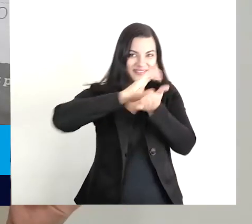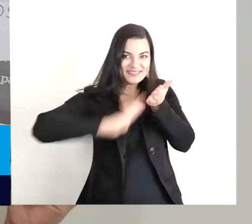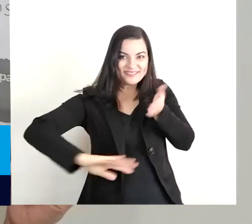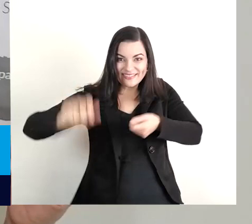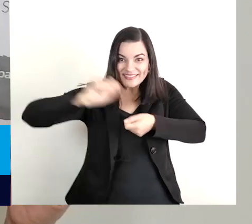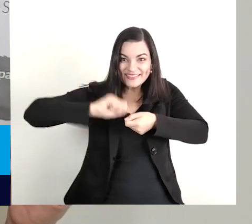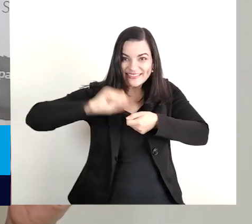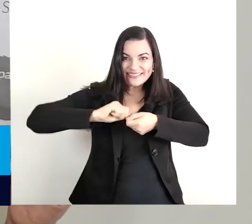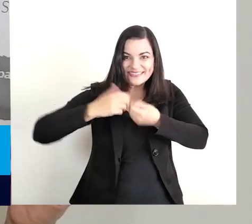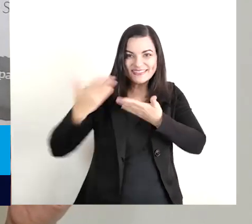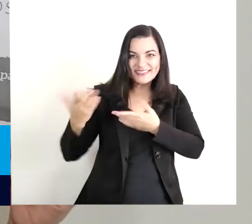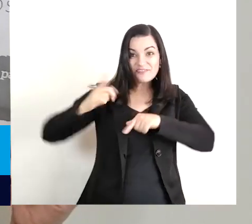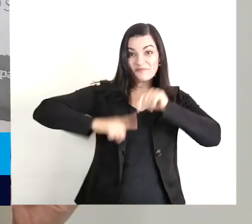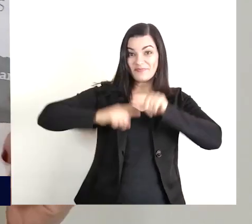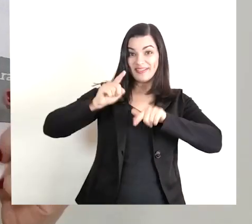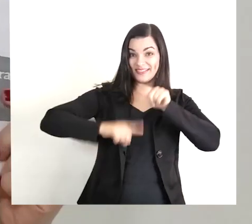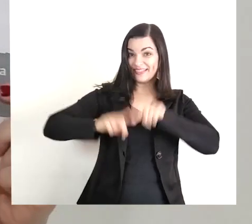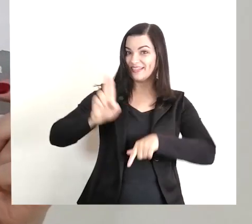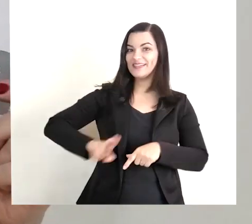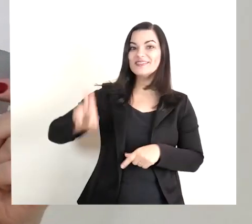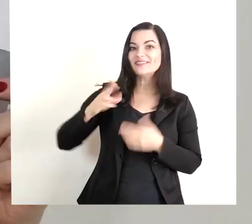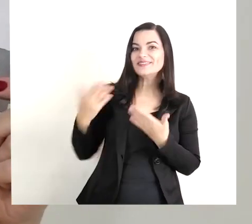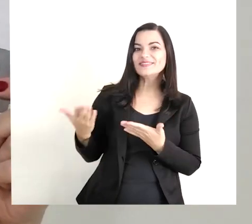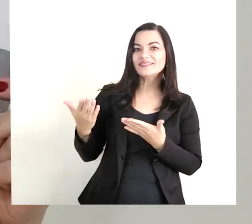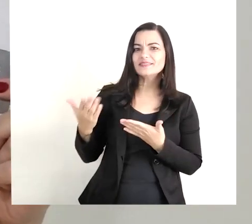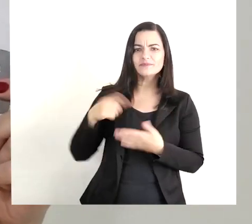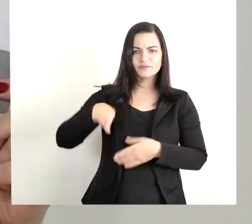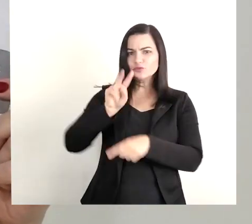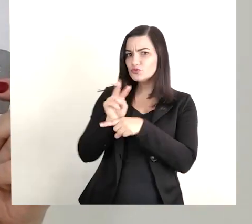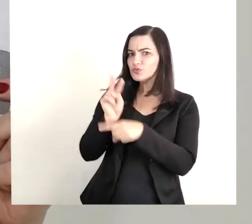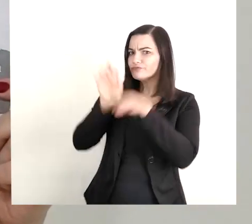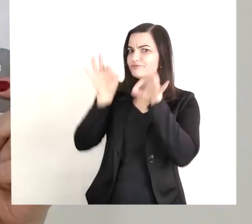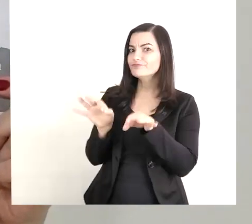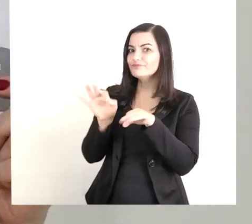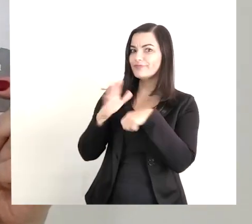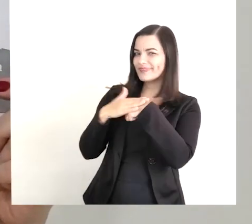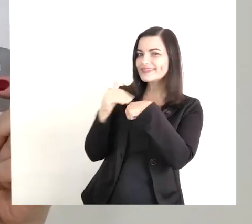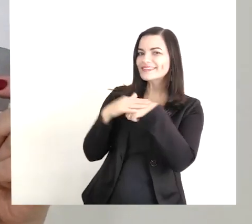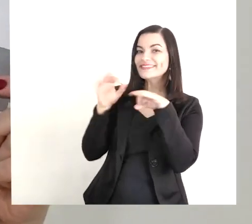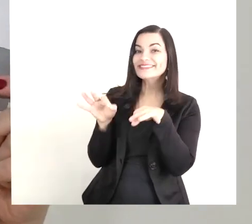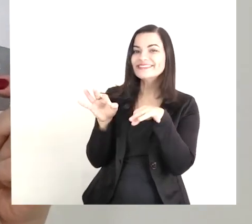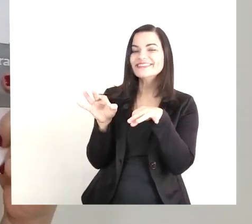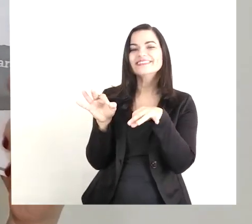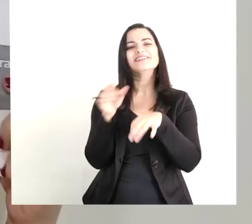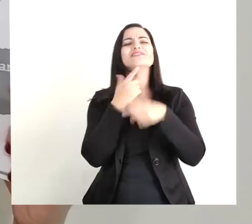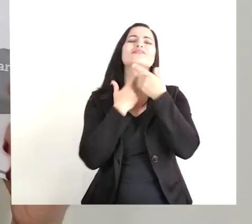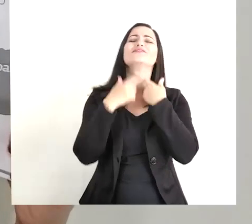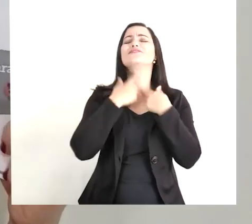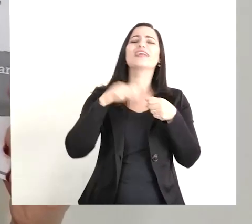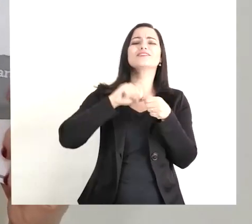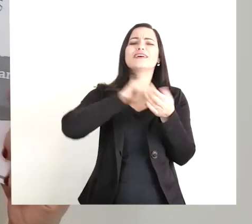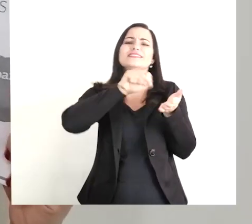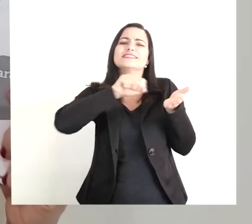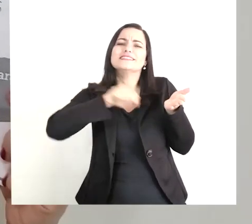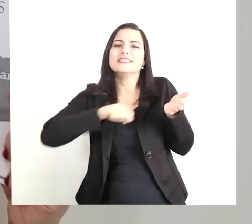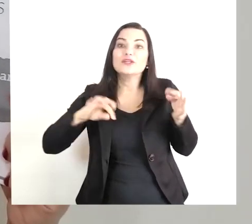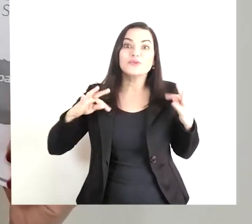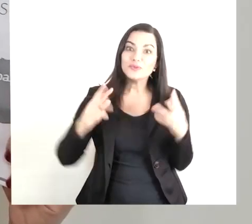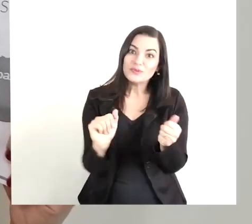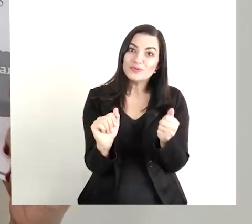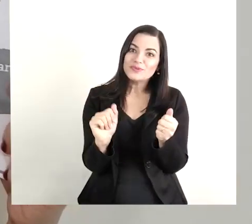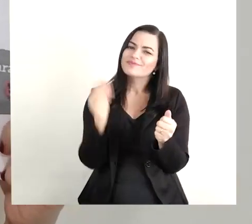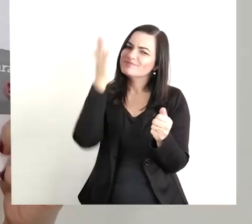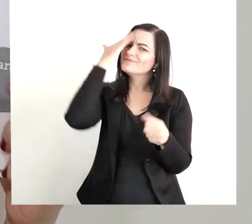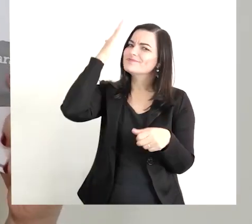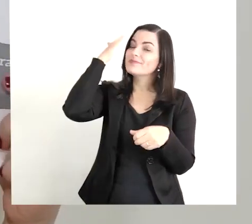fazer uma atividade do nosso material? Estão cuidando dele com muito carinho? Eu sei que dá vontade de sair fazendo todas as